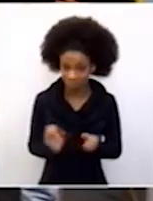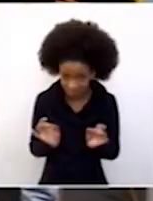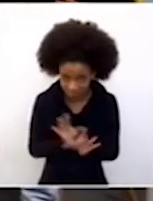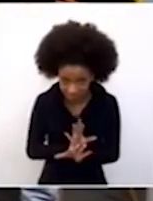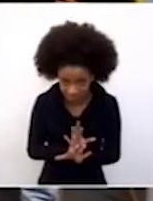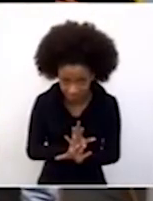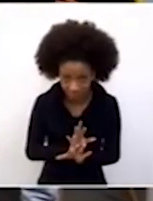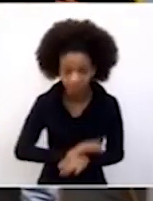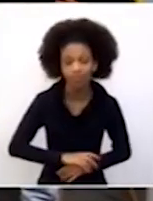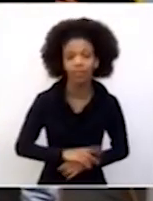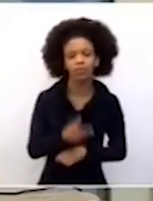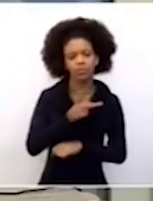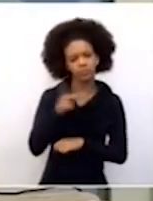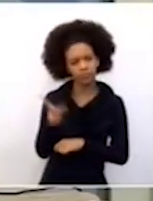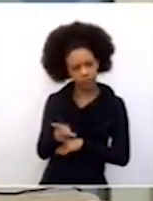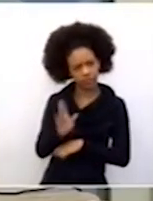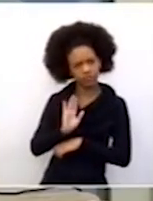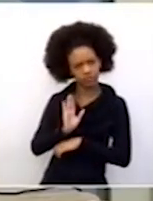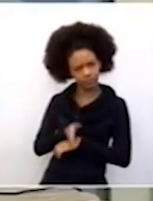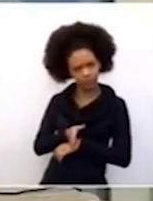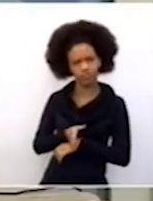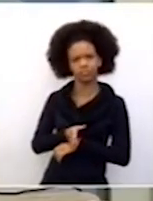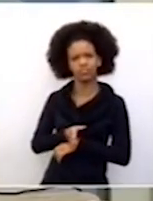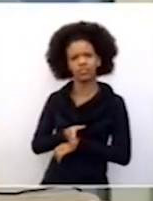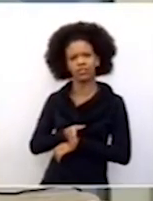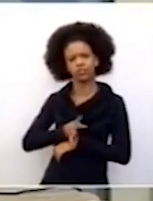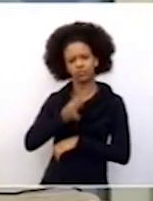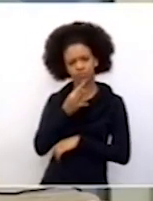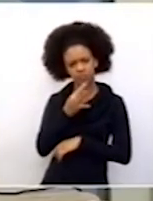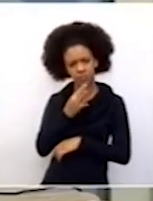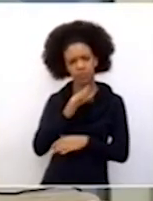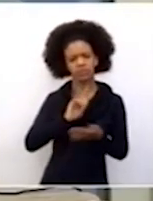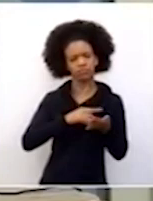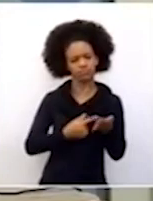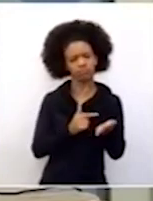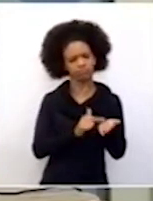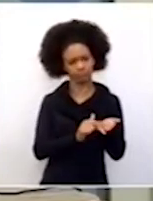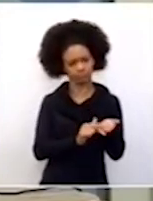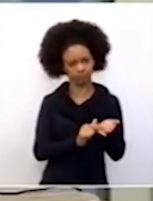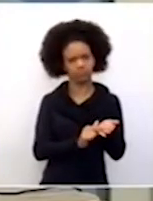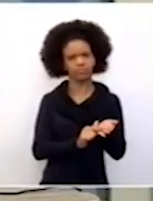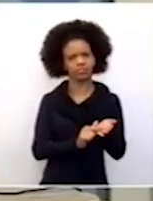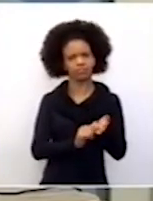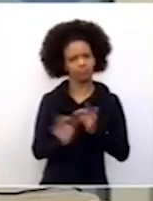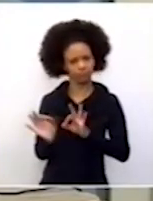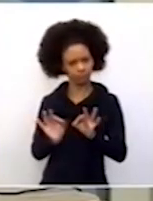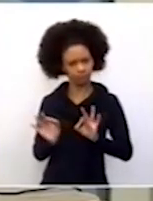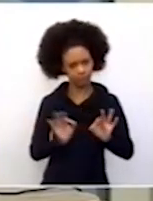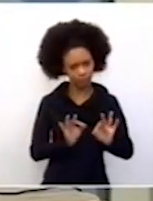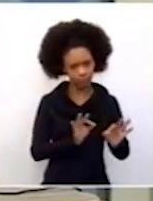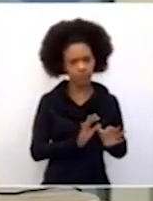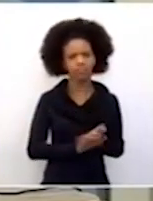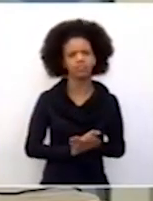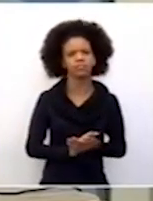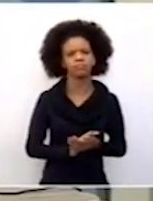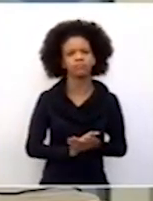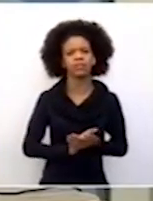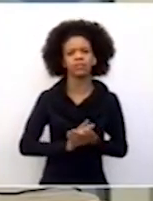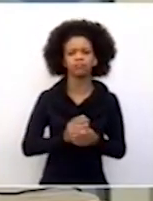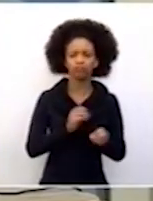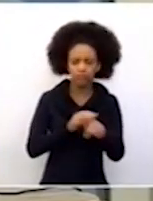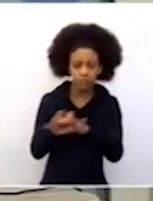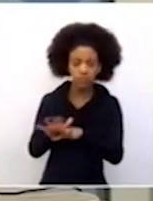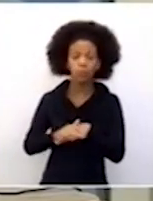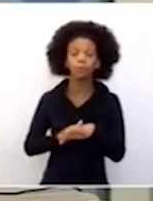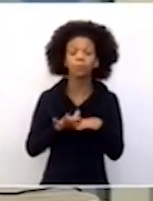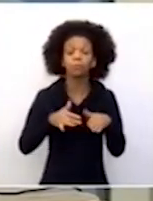Pronto, os professores já tomaram o conhecimento do material, já está com o material na mão, né, com o planejamento de ensino. Nós